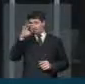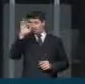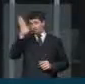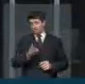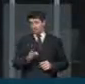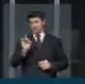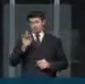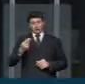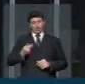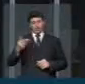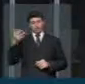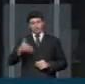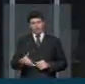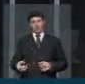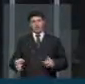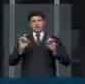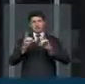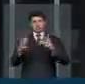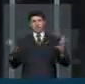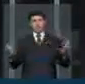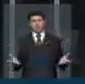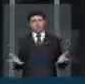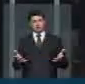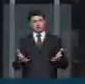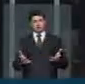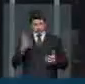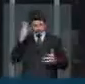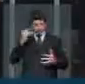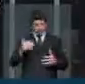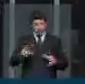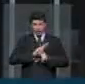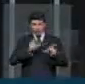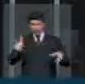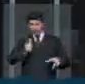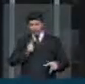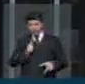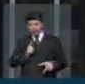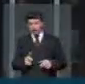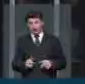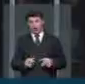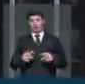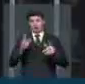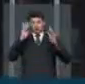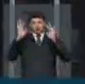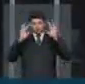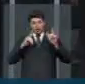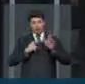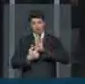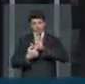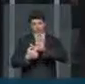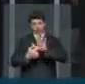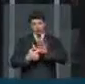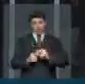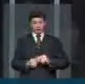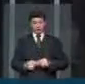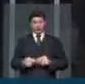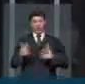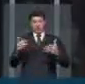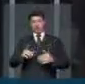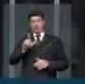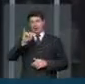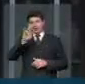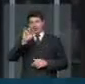40% da participação especial. Sabe qual é a diferença com as projeções que estão se fazendo para o Campo de